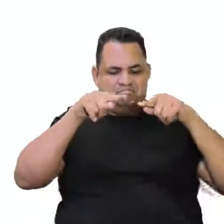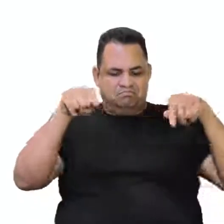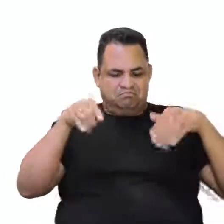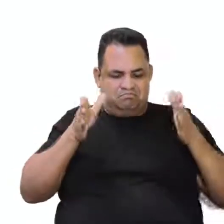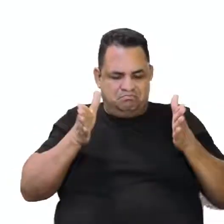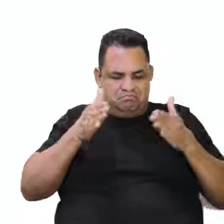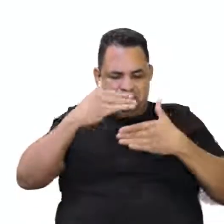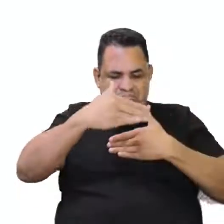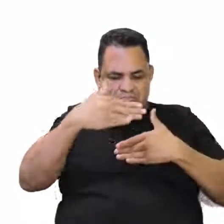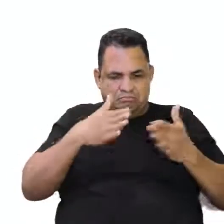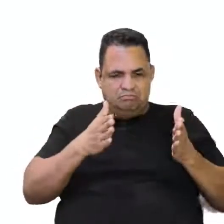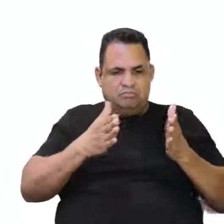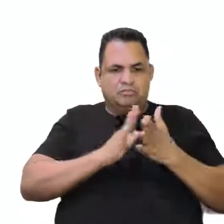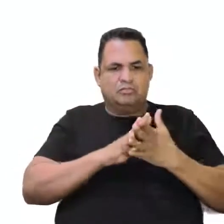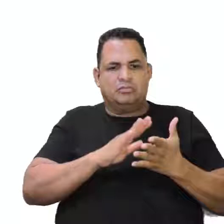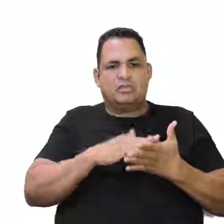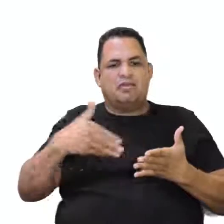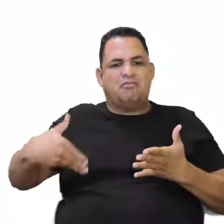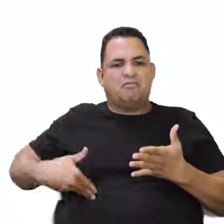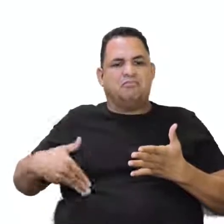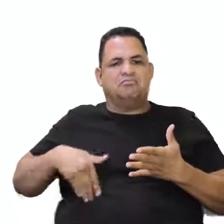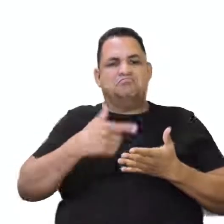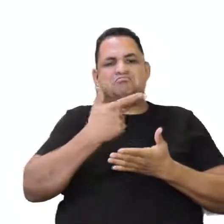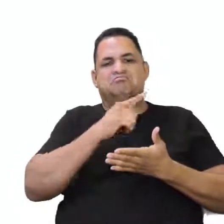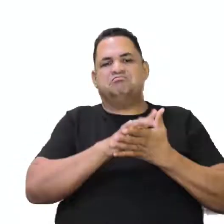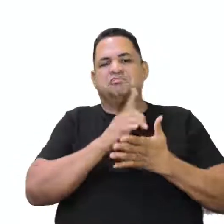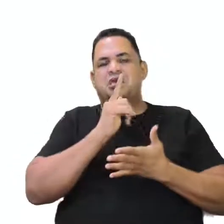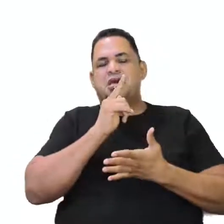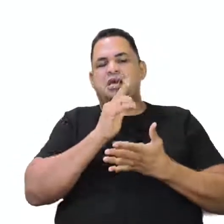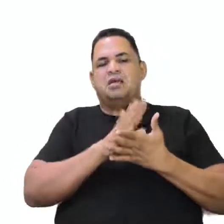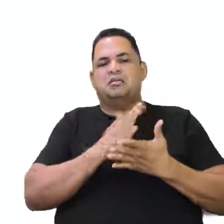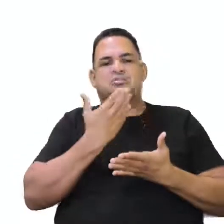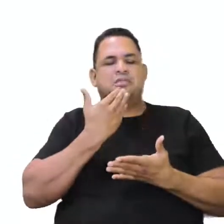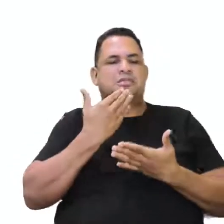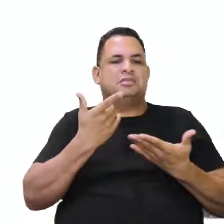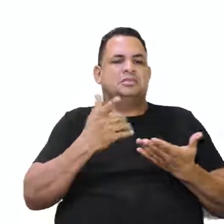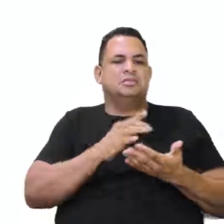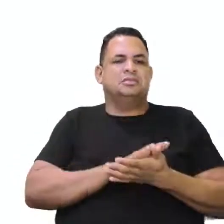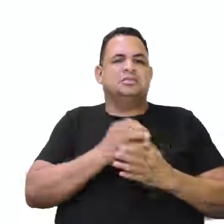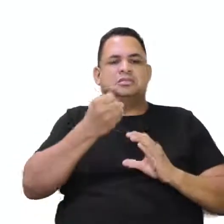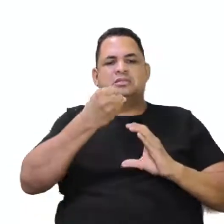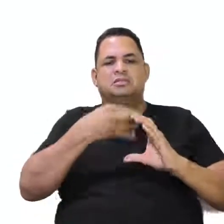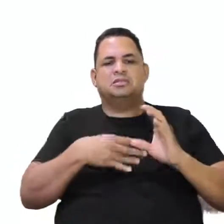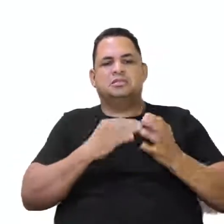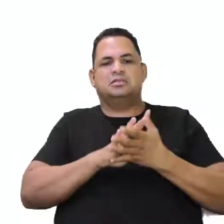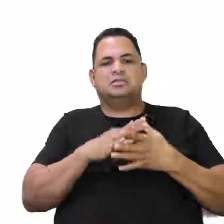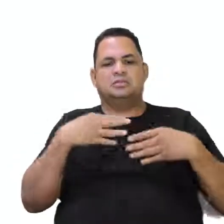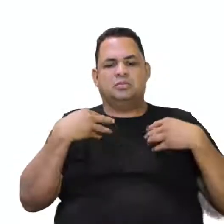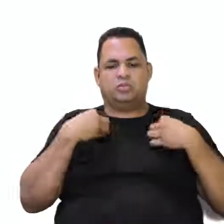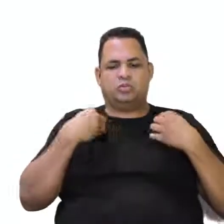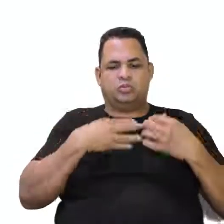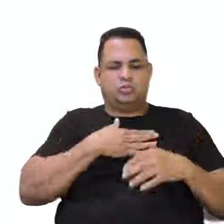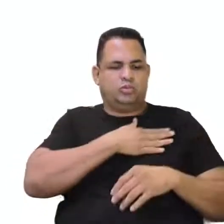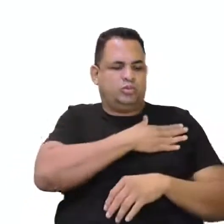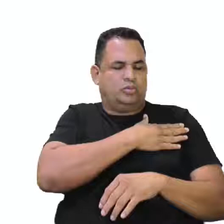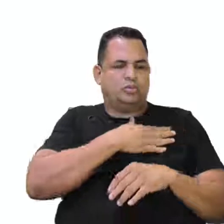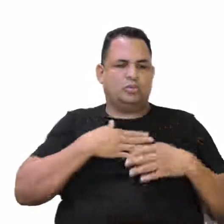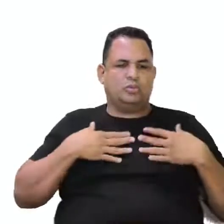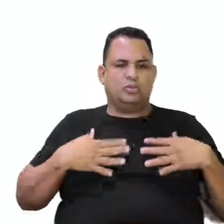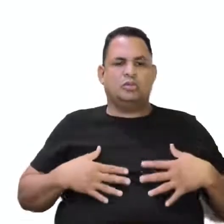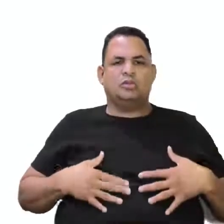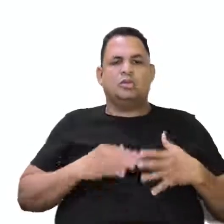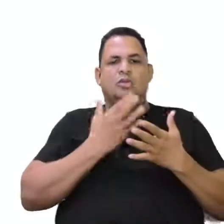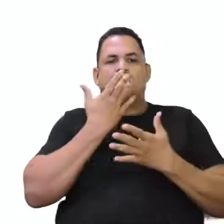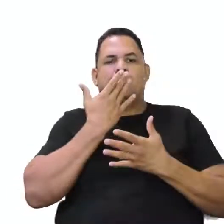naquele espaço, muito calor, com fome, não se alimenta. Quem dá aquelas características da sua alimentação, da sua plumagem,